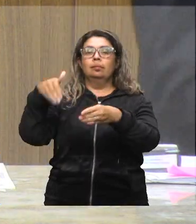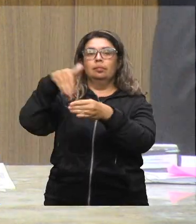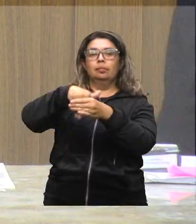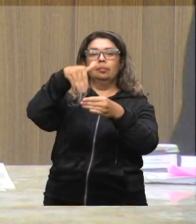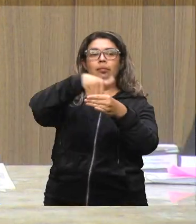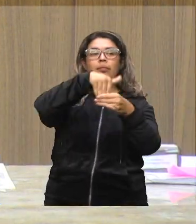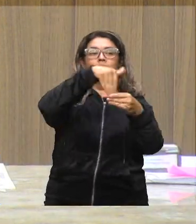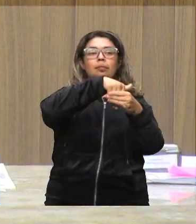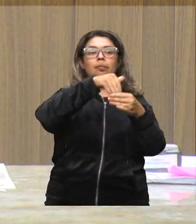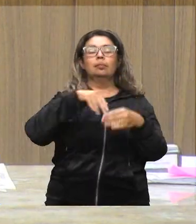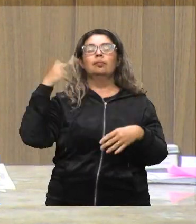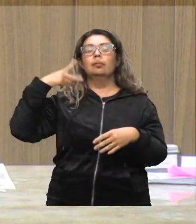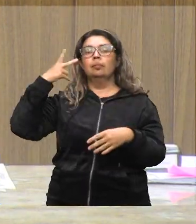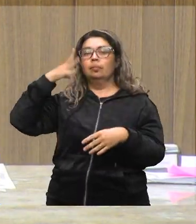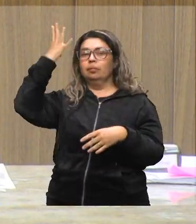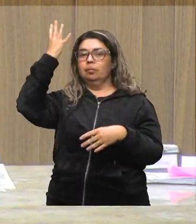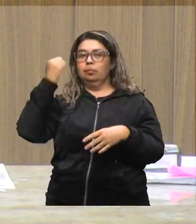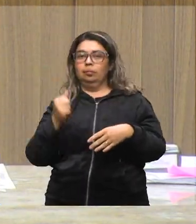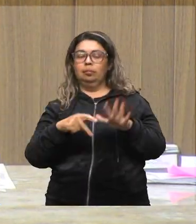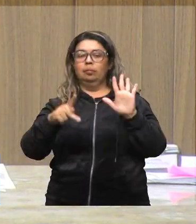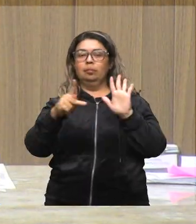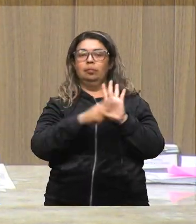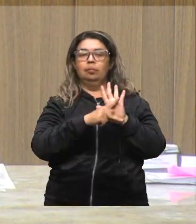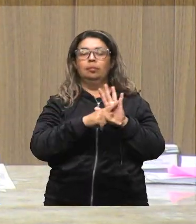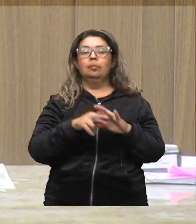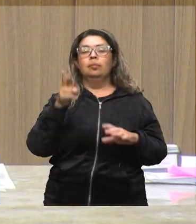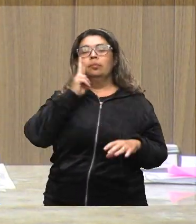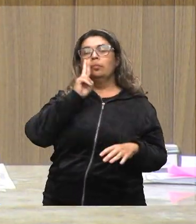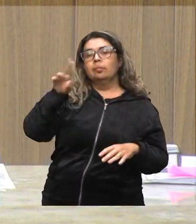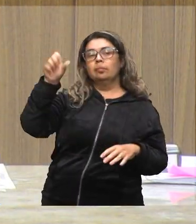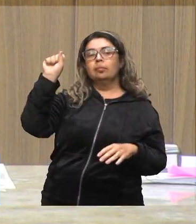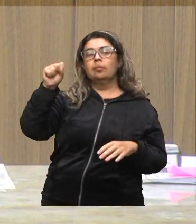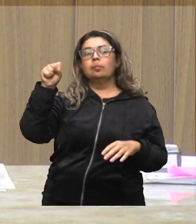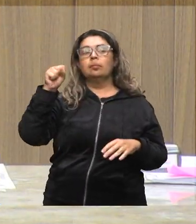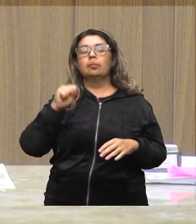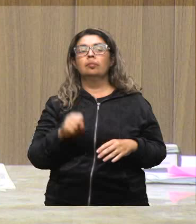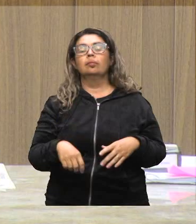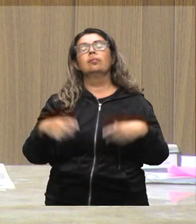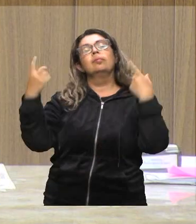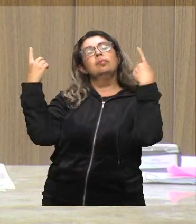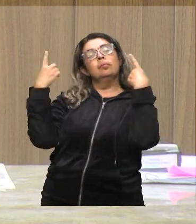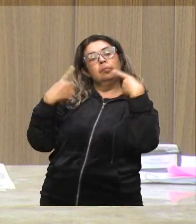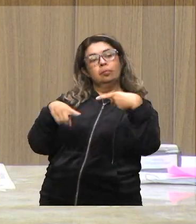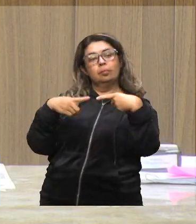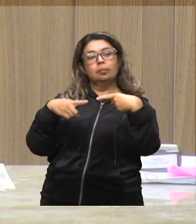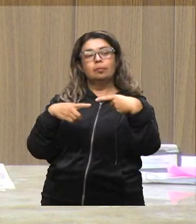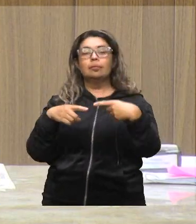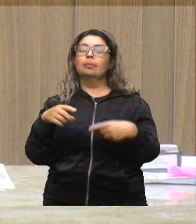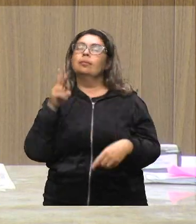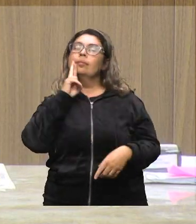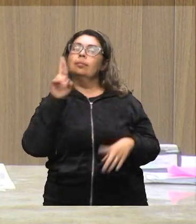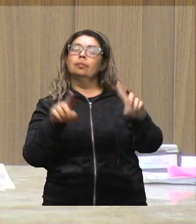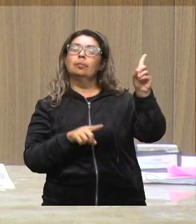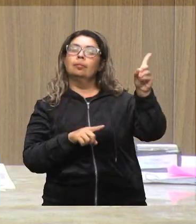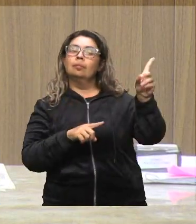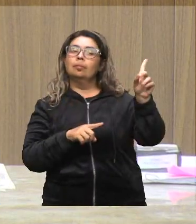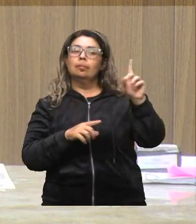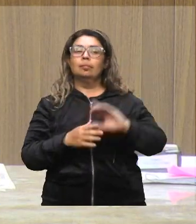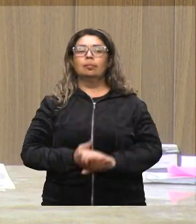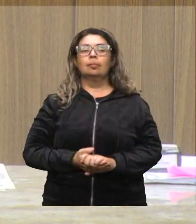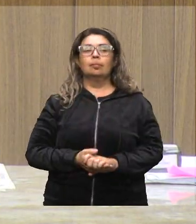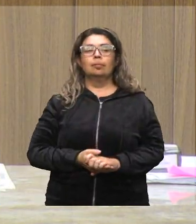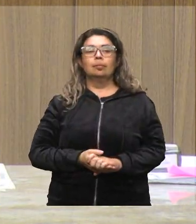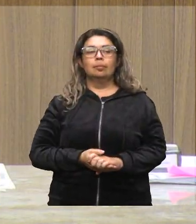votação. Os vereadores que forem favoráveis à aprovação do projeto, respondam sim. E os que forem contrários, respondam